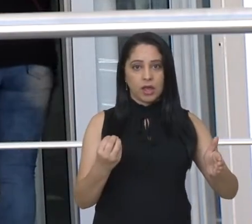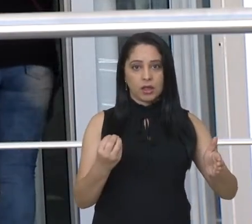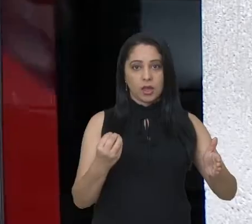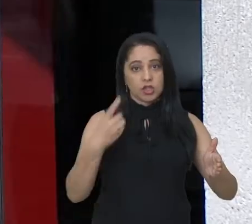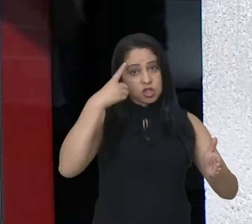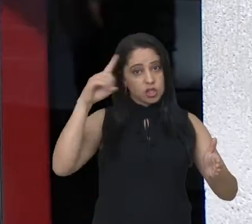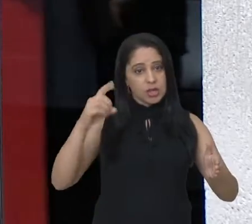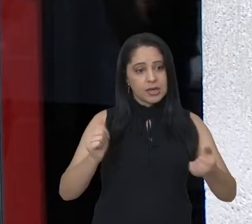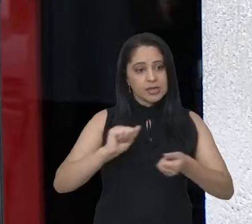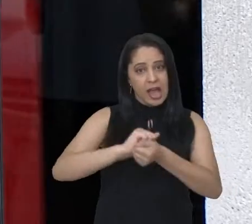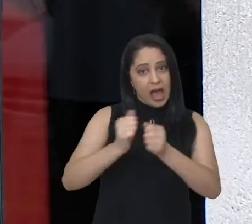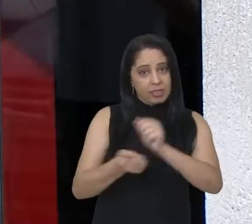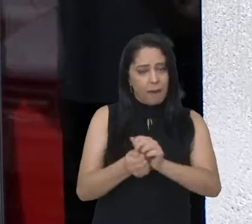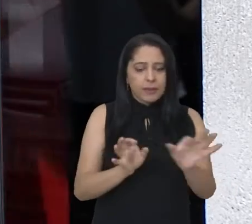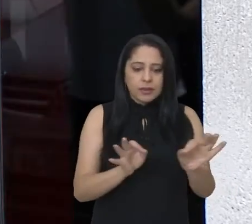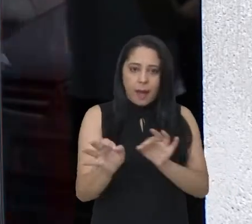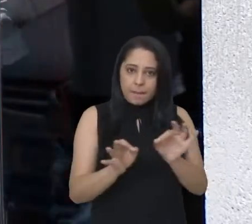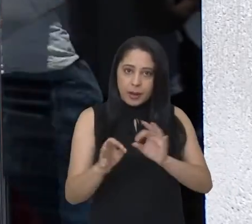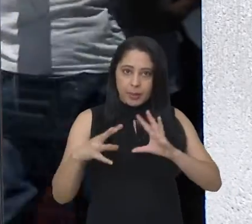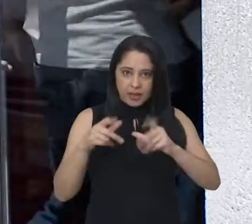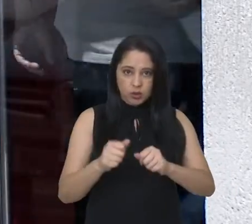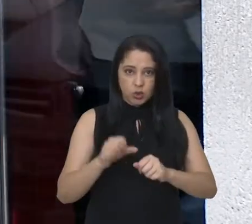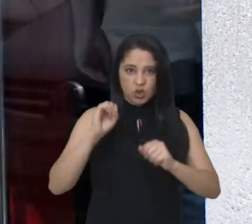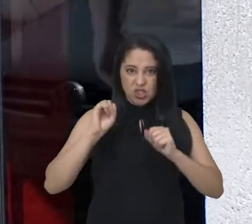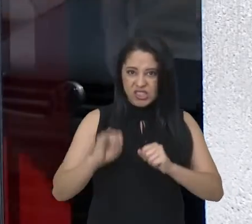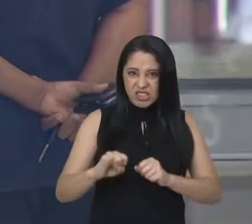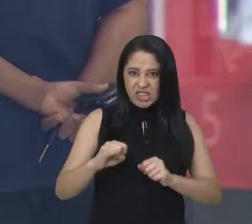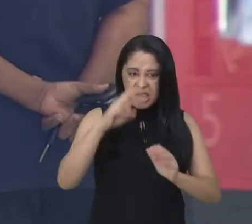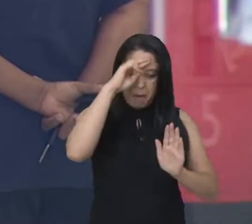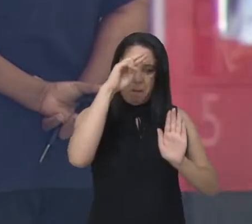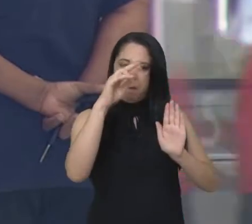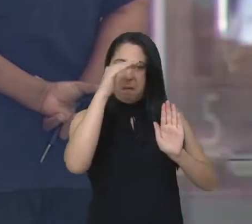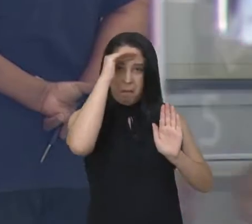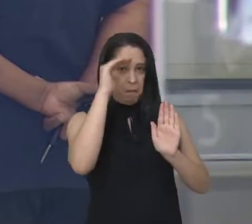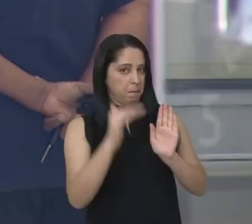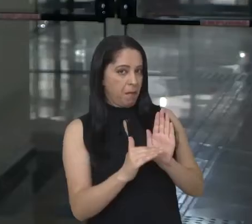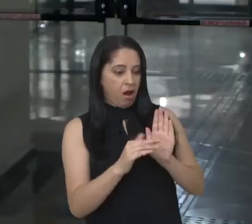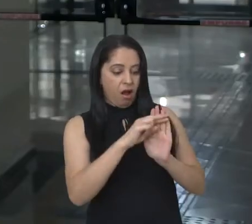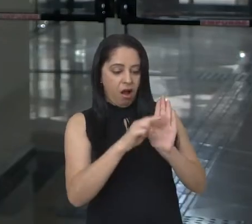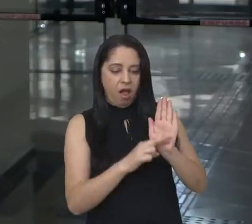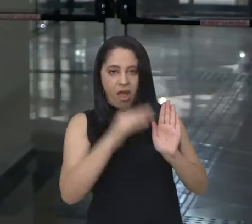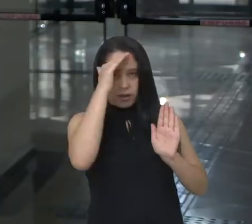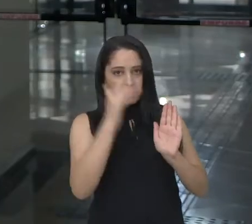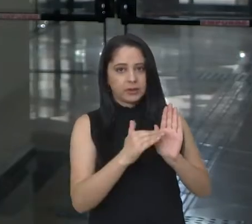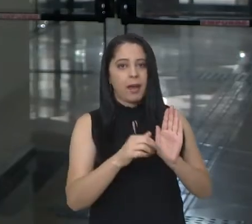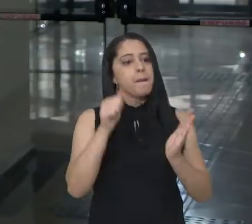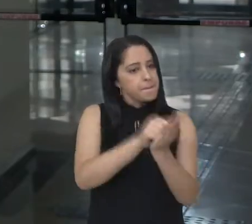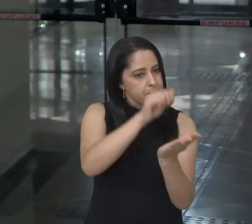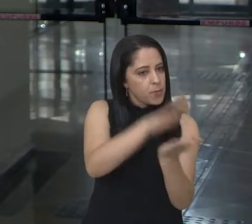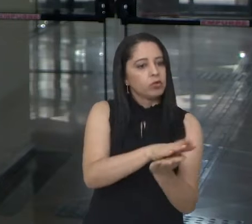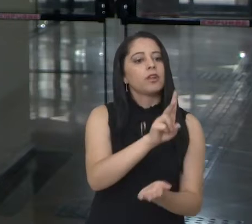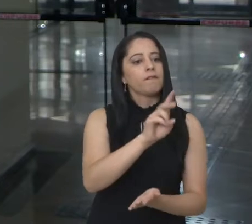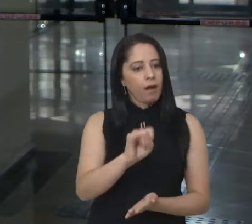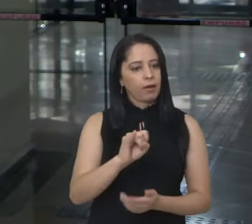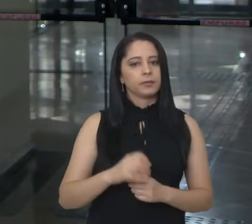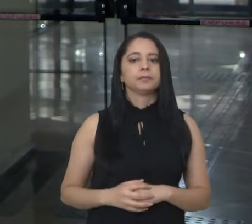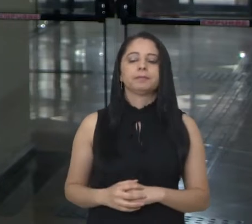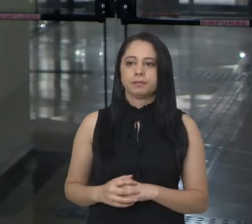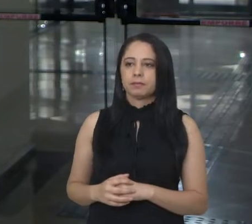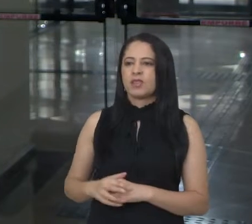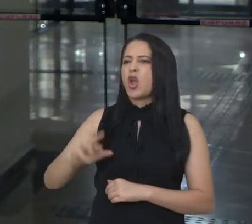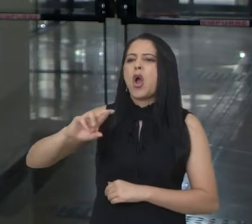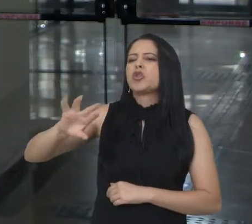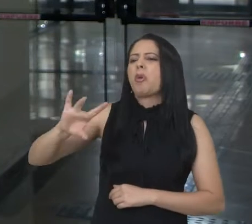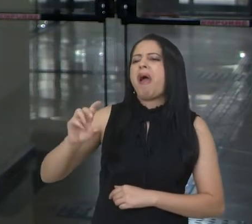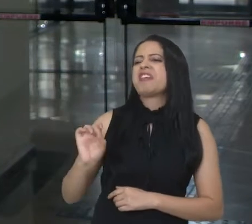dias para se adaptarem e, em caso de descumprimento, haverá multa. Eu acho que não é só fazer a